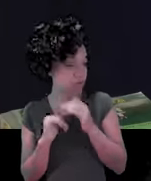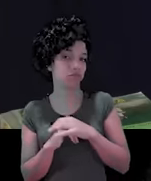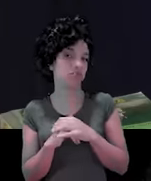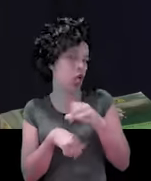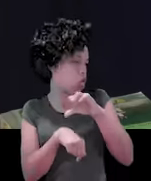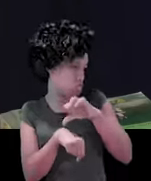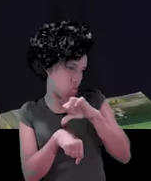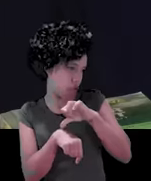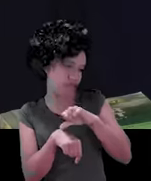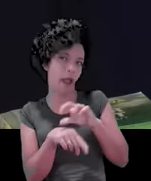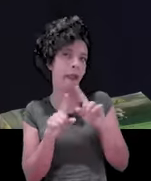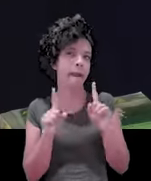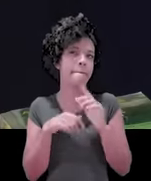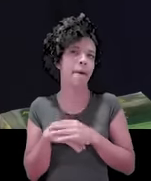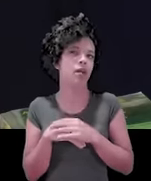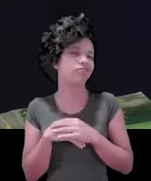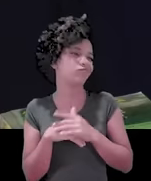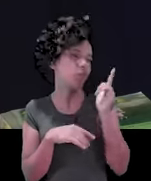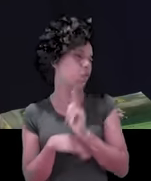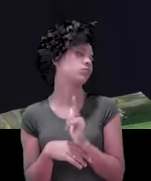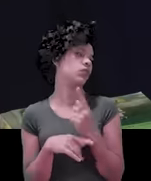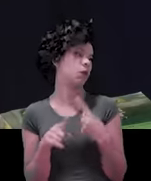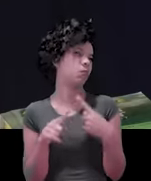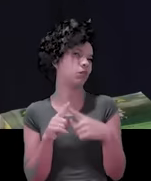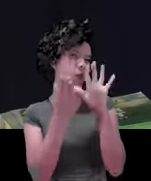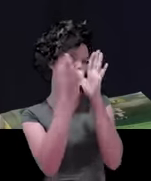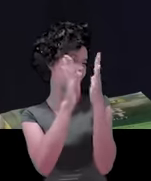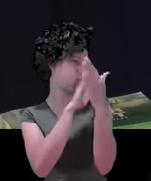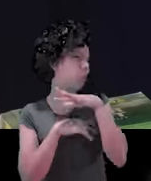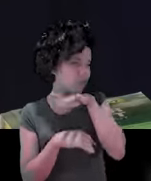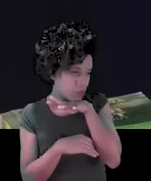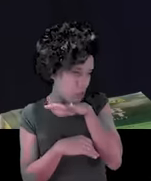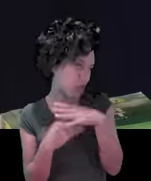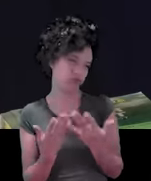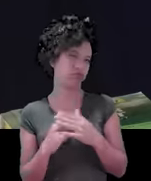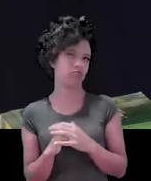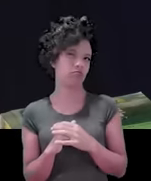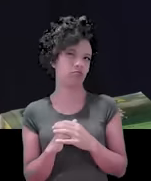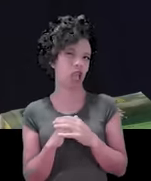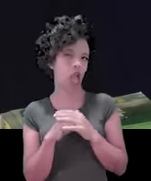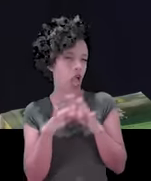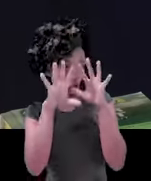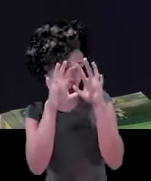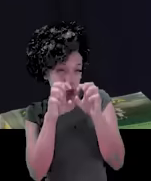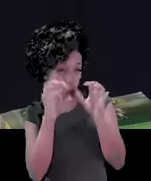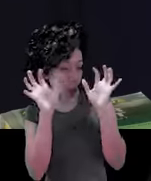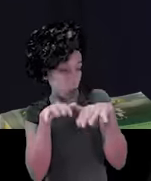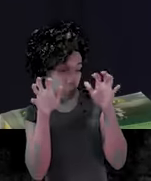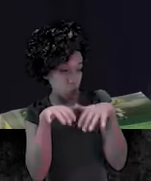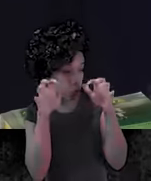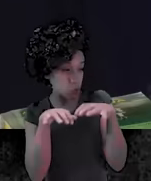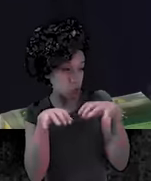colocar você mais 9:00 mas não deu de falar no teclado nesse horário porque o tempo estava ruim não era inverno amazônico nenhum